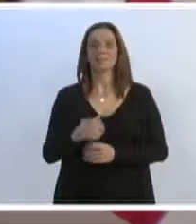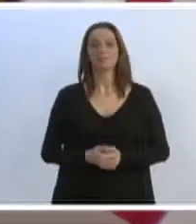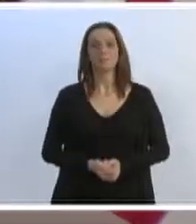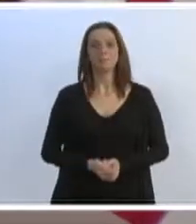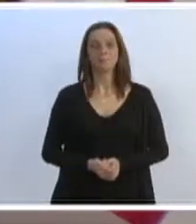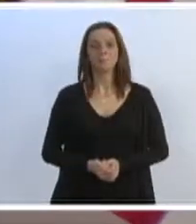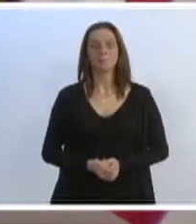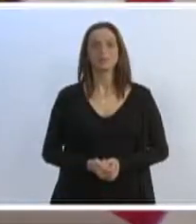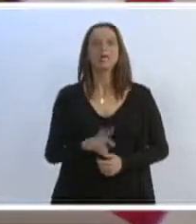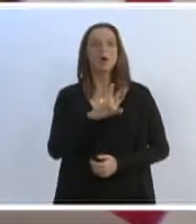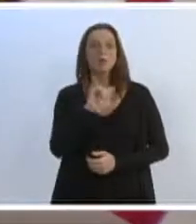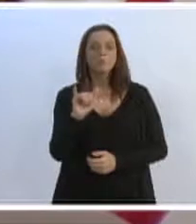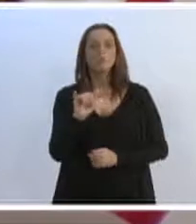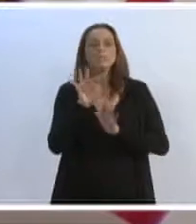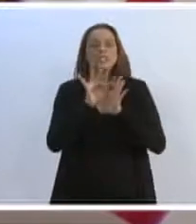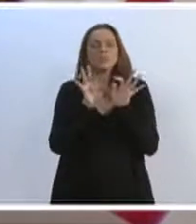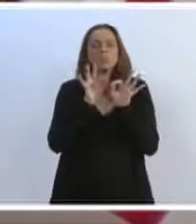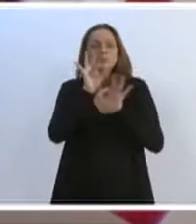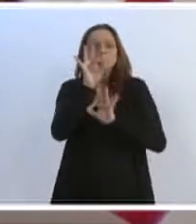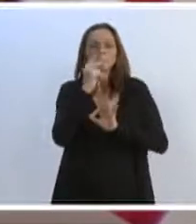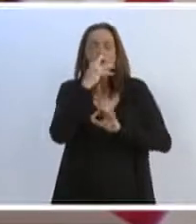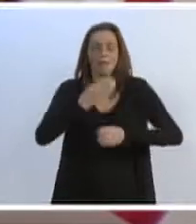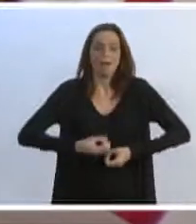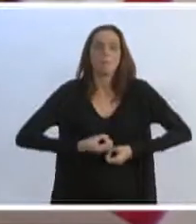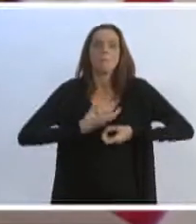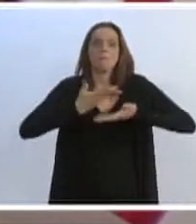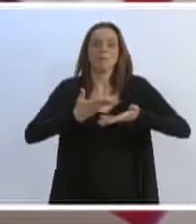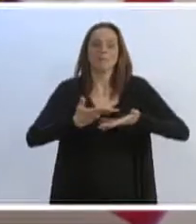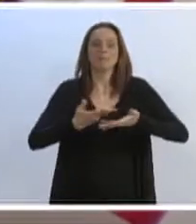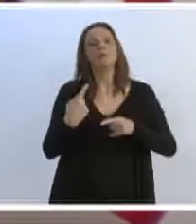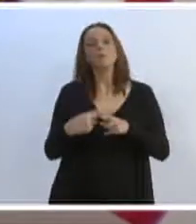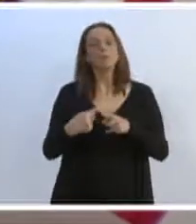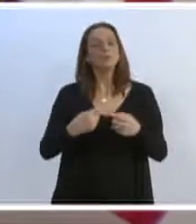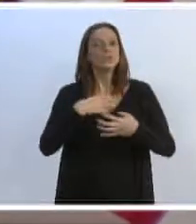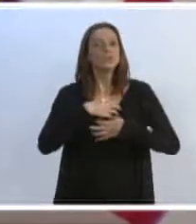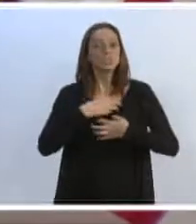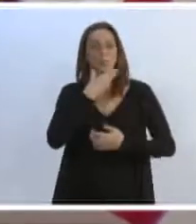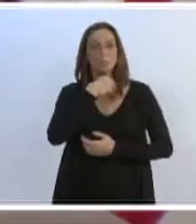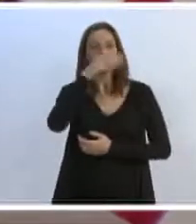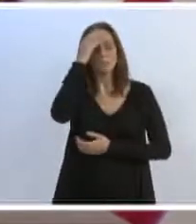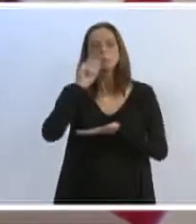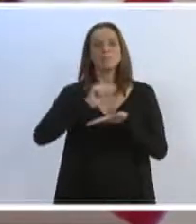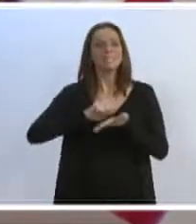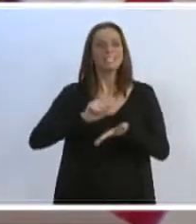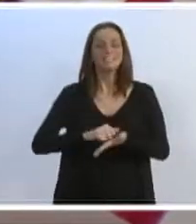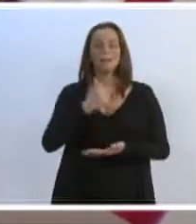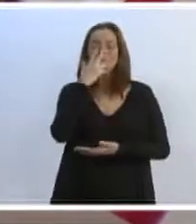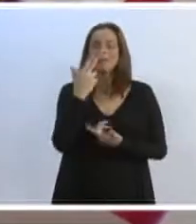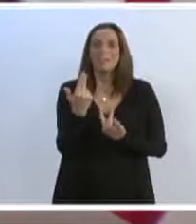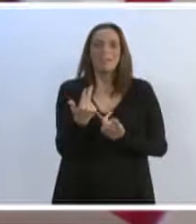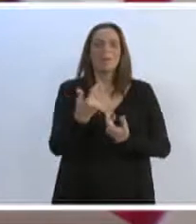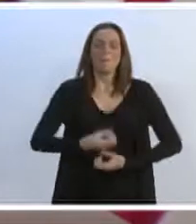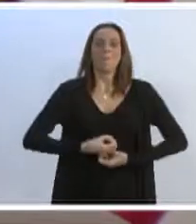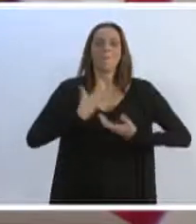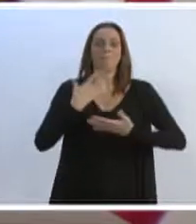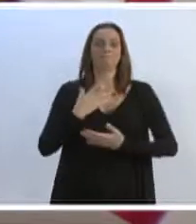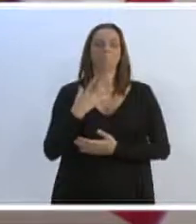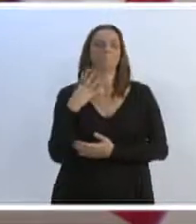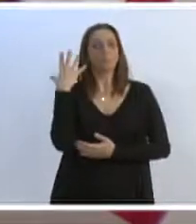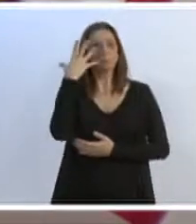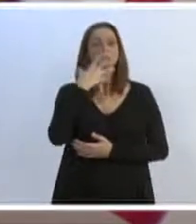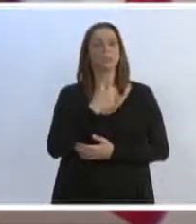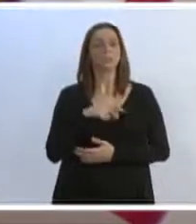Reminiscências. Ele falava do tempo da infância dele aqui em Blumenau, e ele já morava em Curitiba, o tio Henrique,